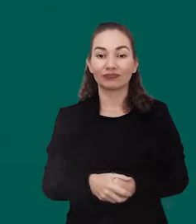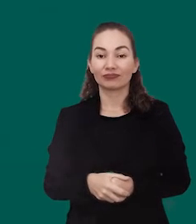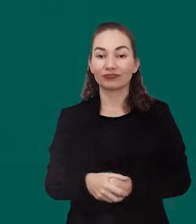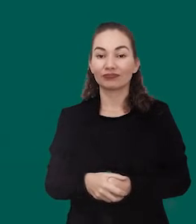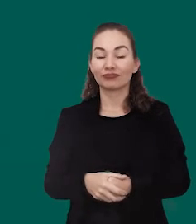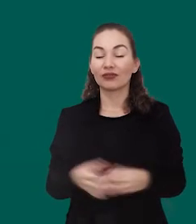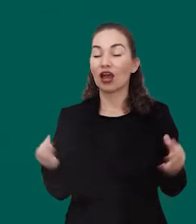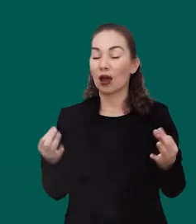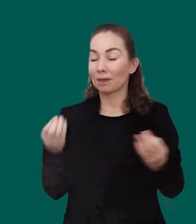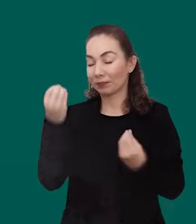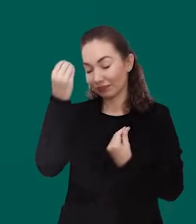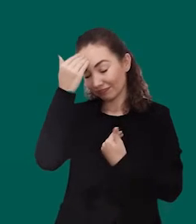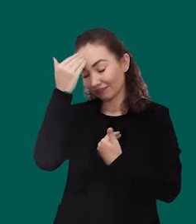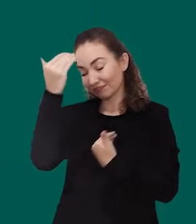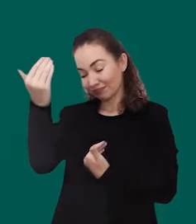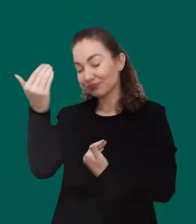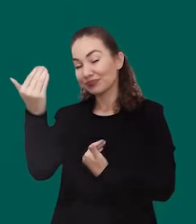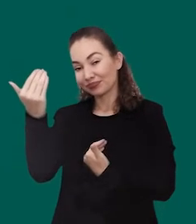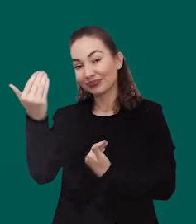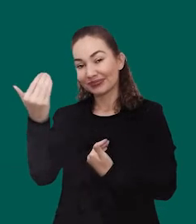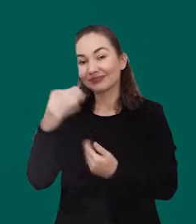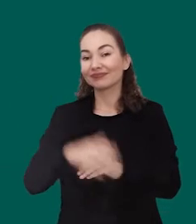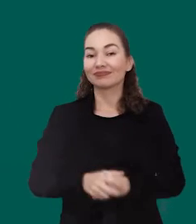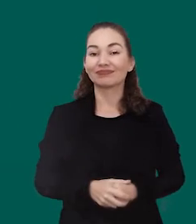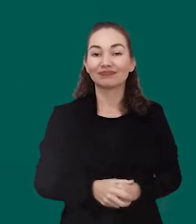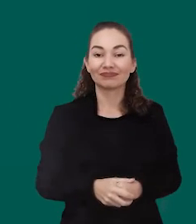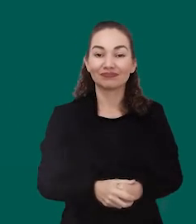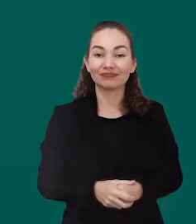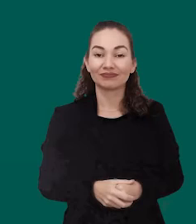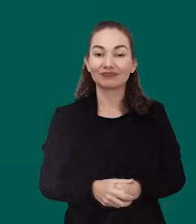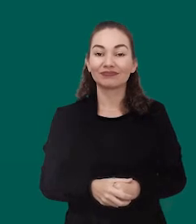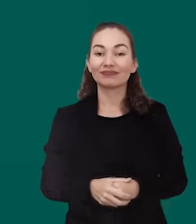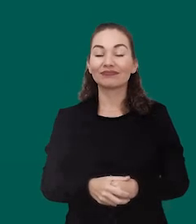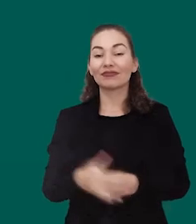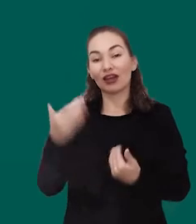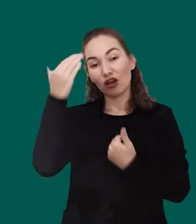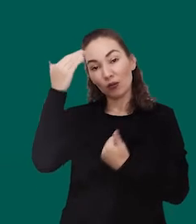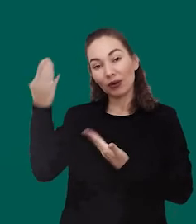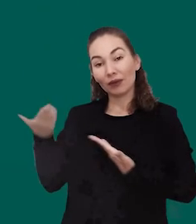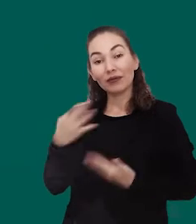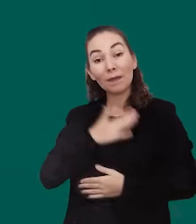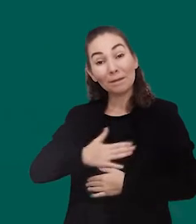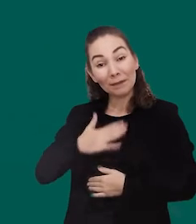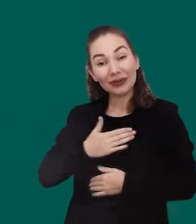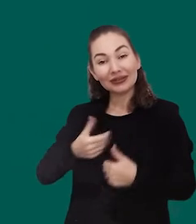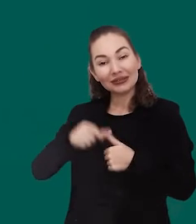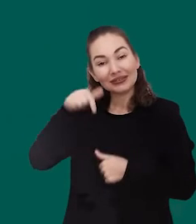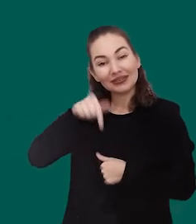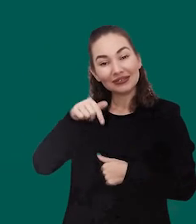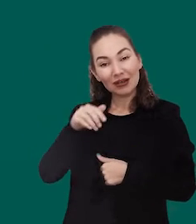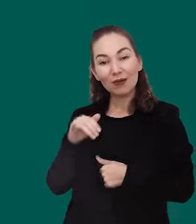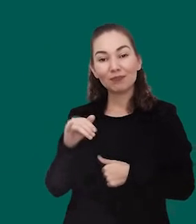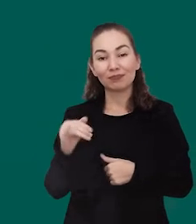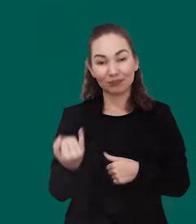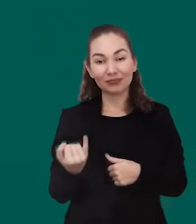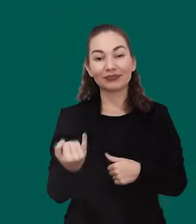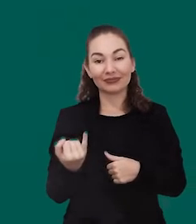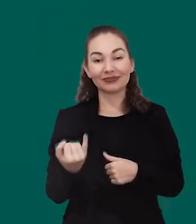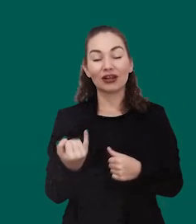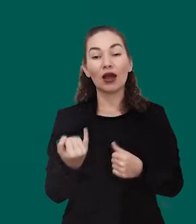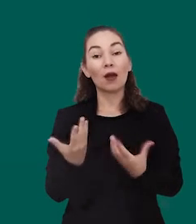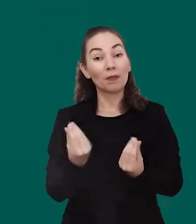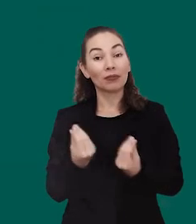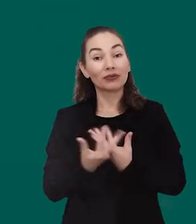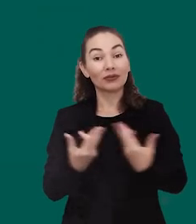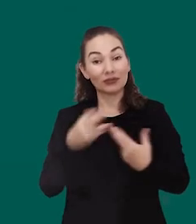Perfeito. Muito obrigado pelo convite, né? Vocês aí que me convidaram, é um prazer poder ter essa oportunidade. Acho que a gente tem bastante coisa para